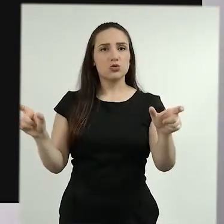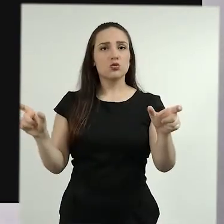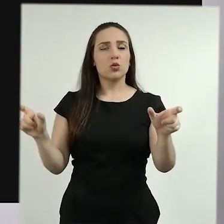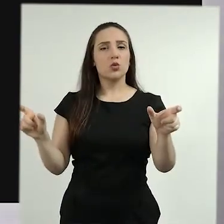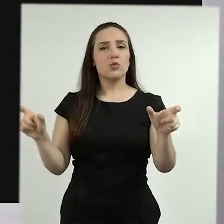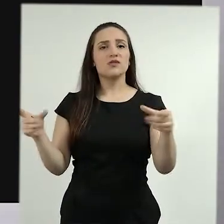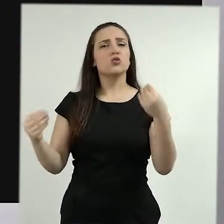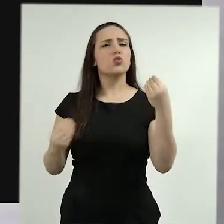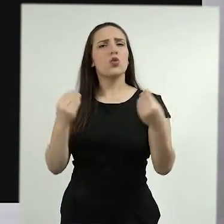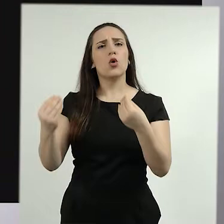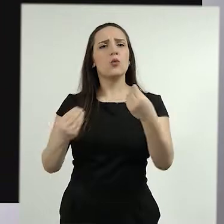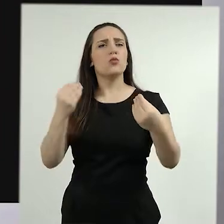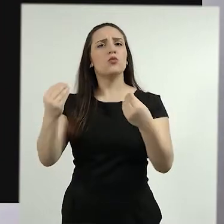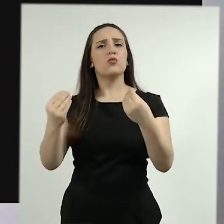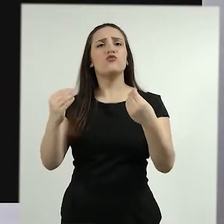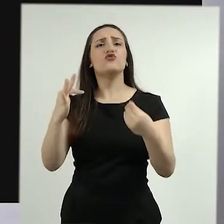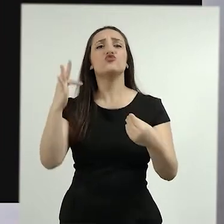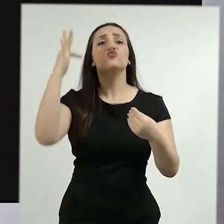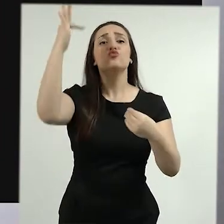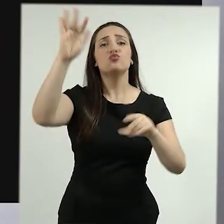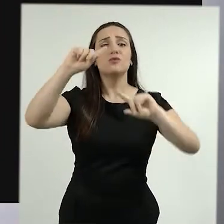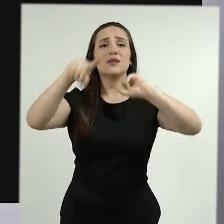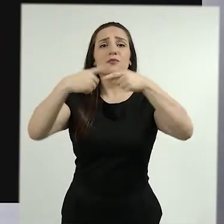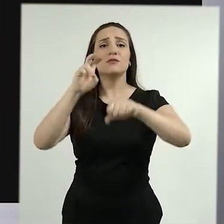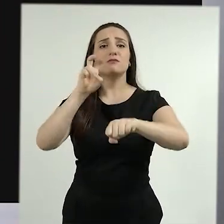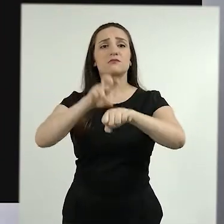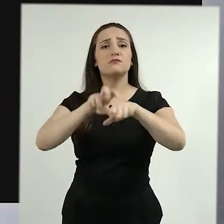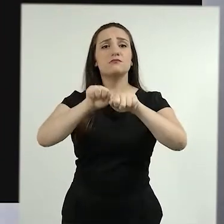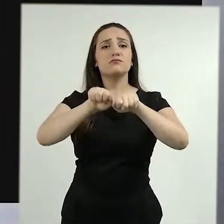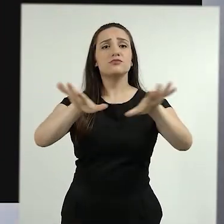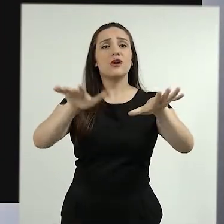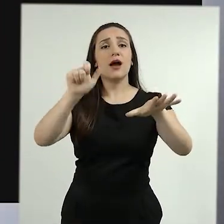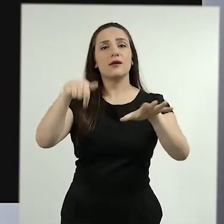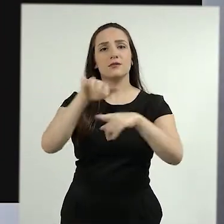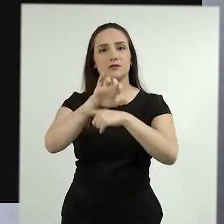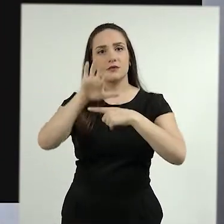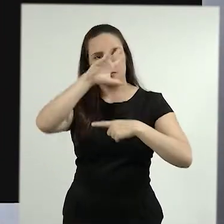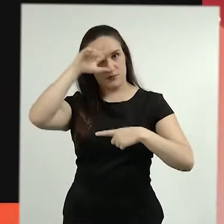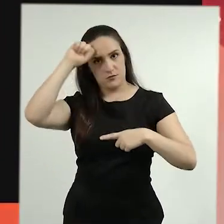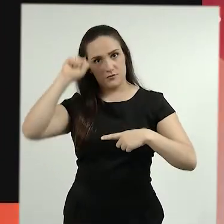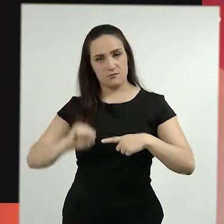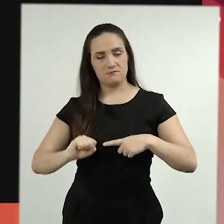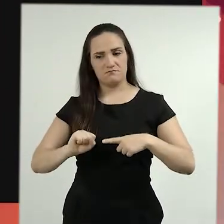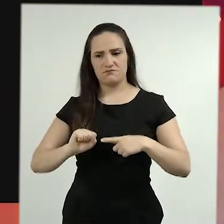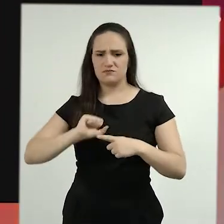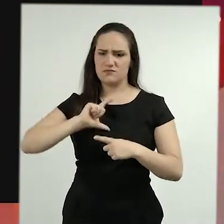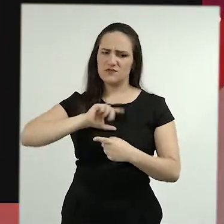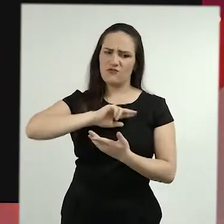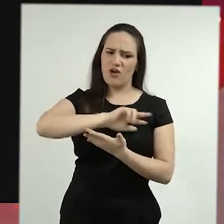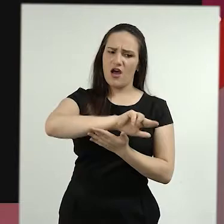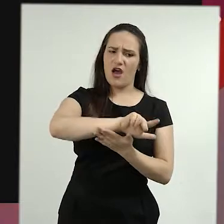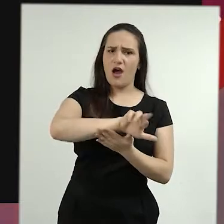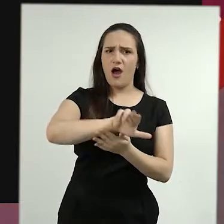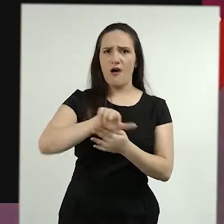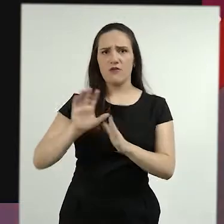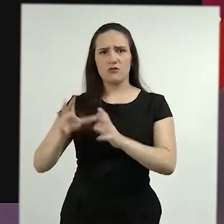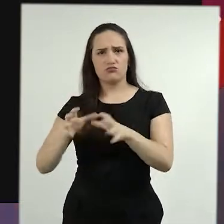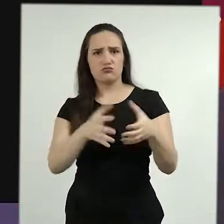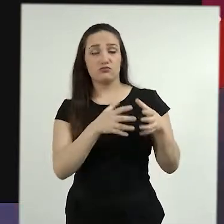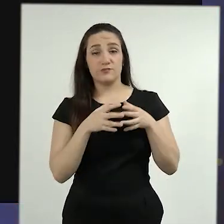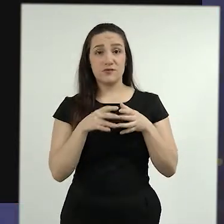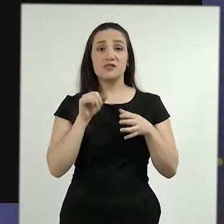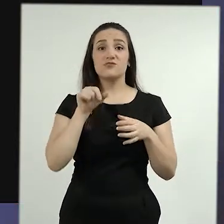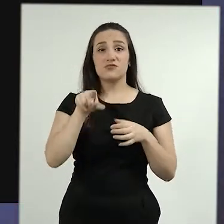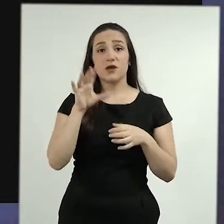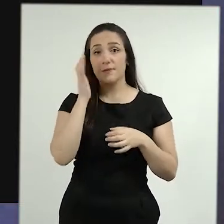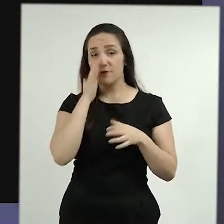é o futuro e também os impactos da pandemia do coronavírus em Mato Grosso do Sul, nos mais diversos segmentos. Para você que acompanha a